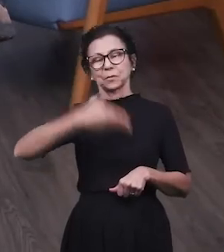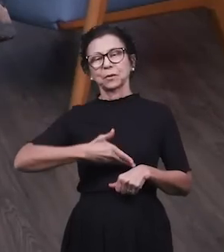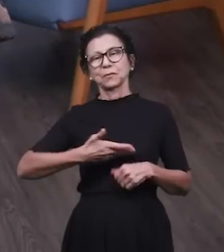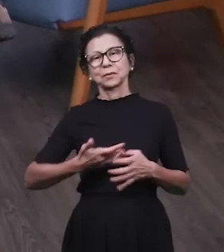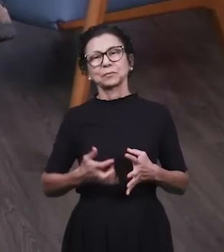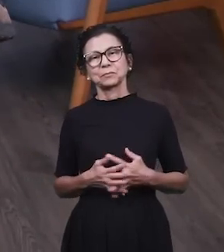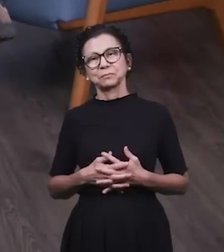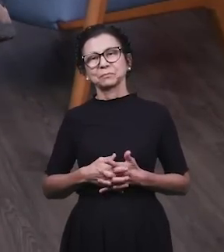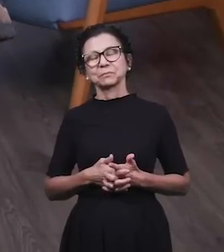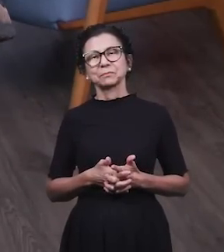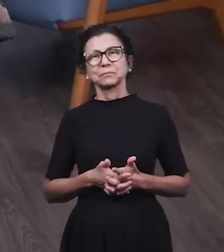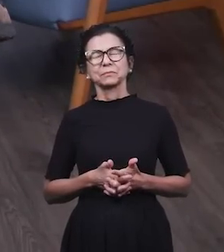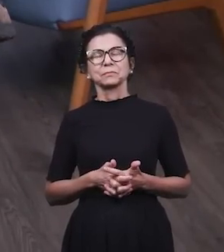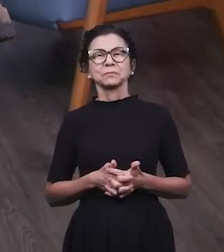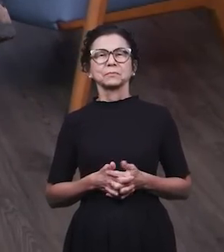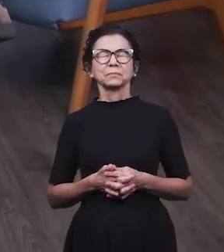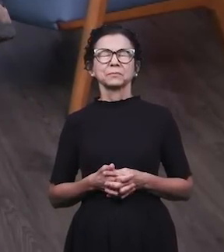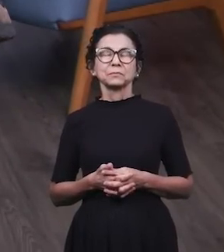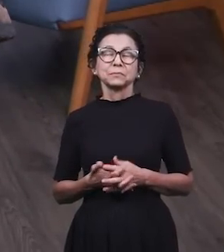que